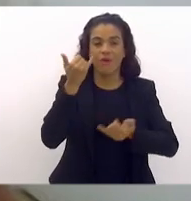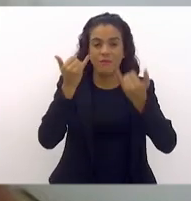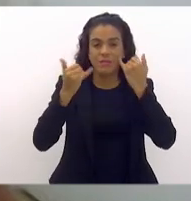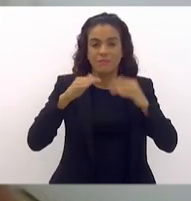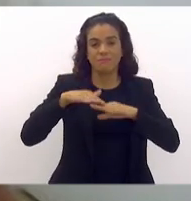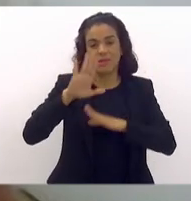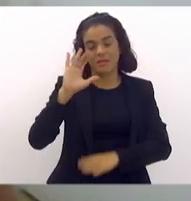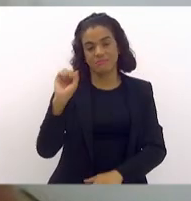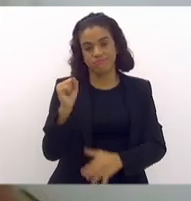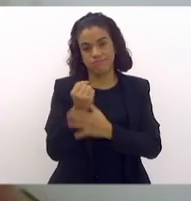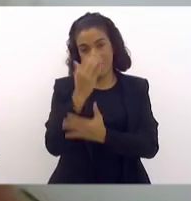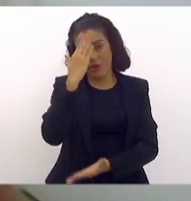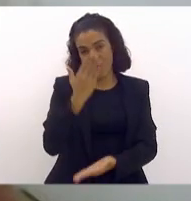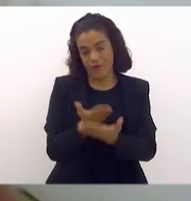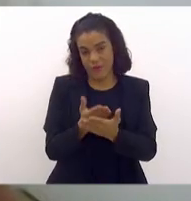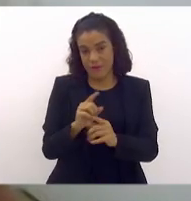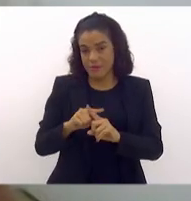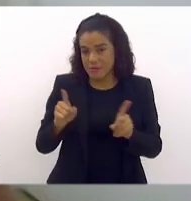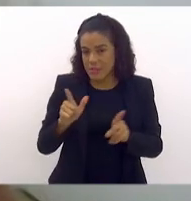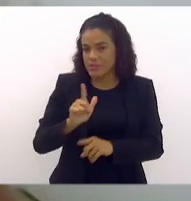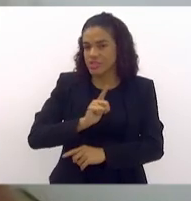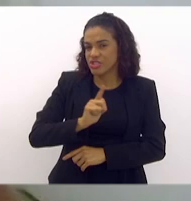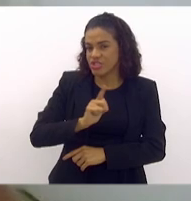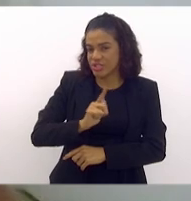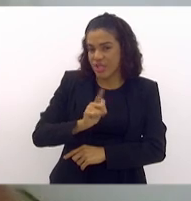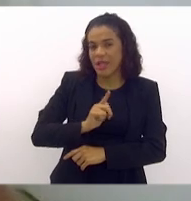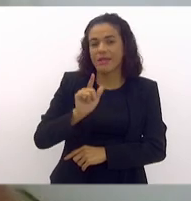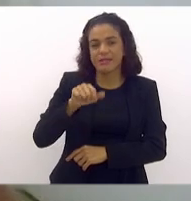esse cenário. Mas, sem dúvida, a gente tem ainda uma